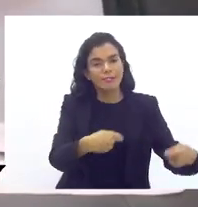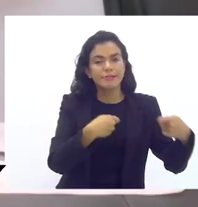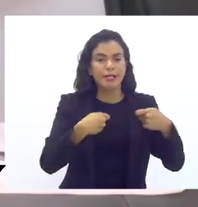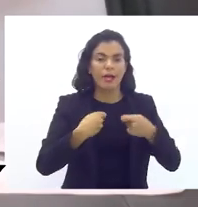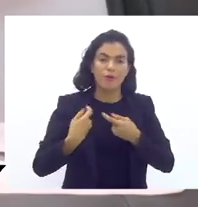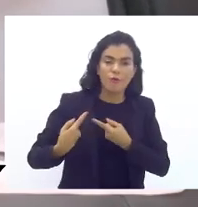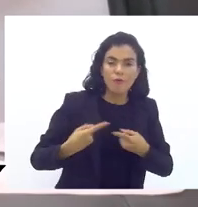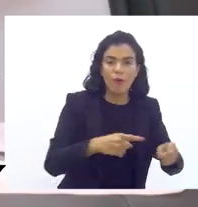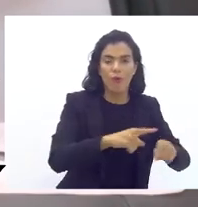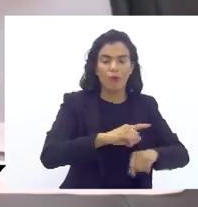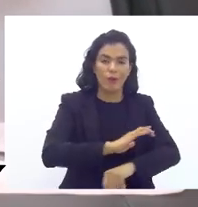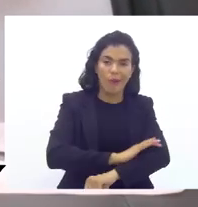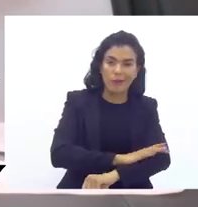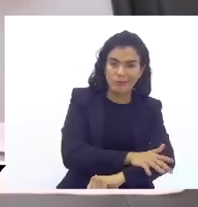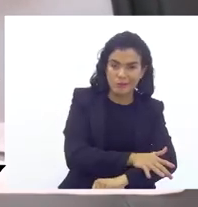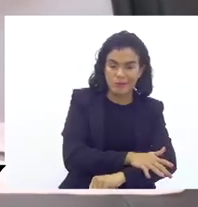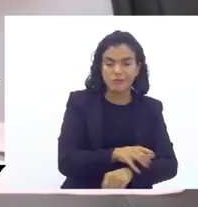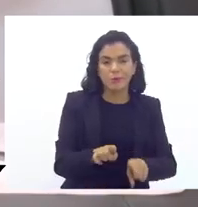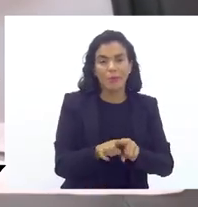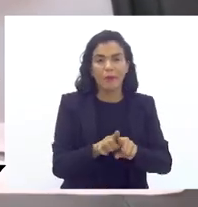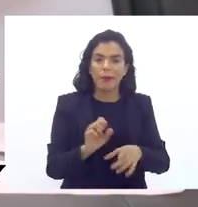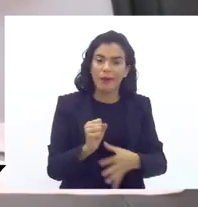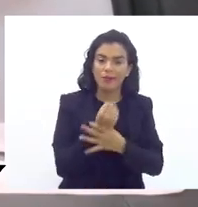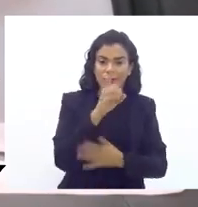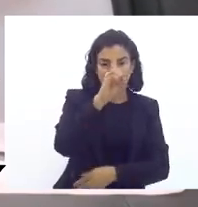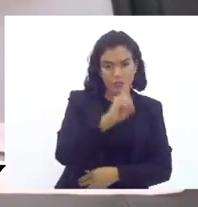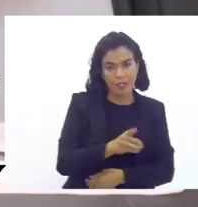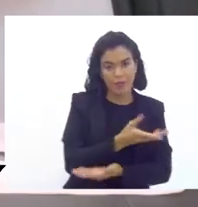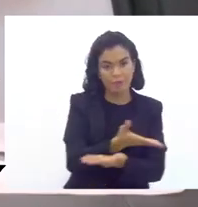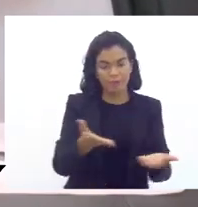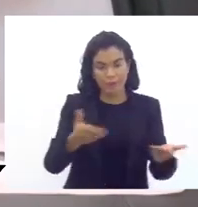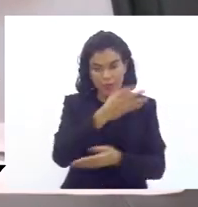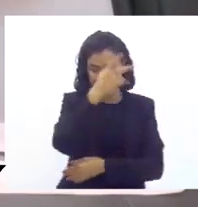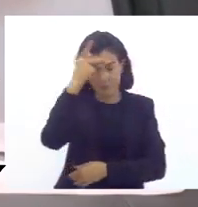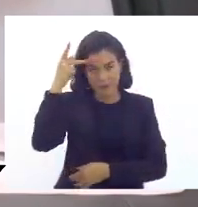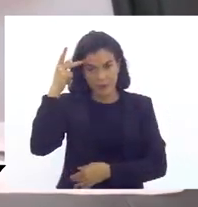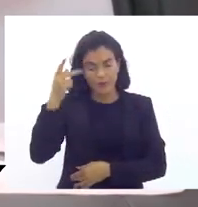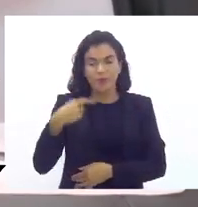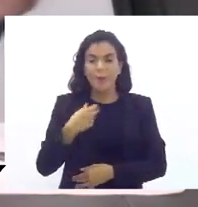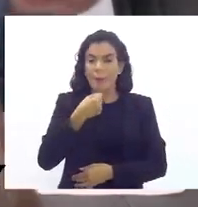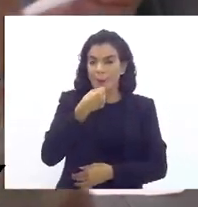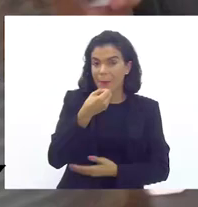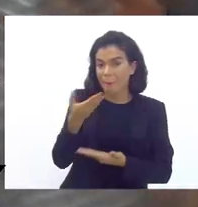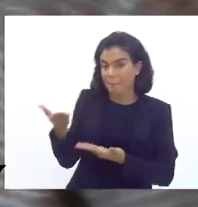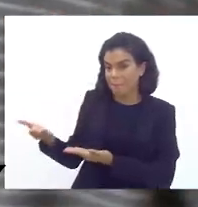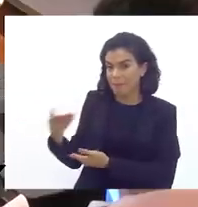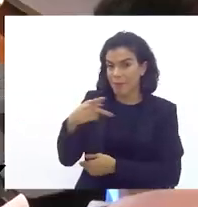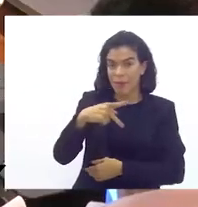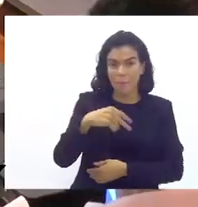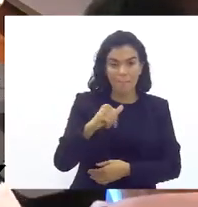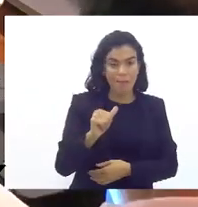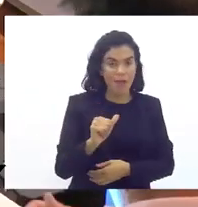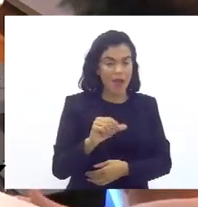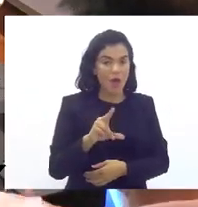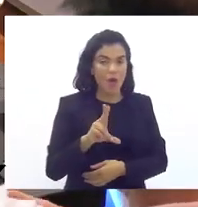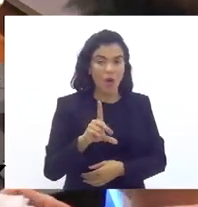o racismo e pelos direitos Osvaldo Sérgio parabéns a palavra é sua obrigado